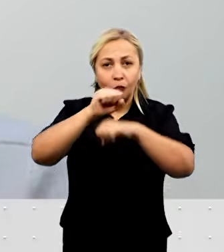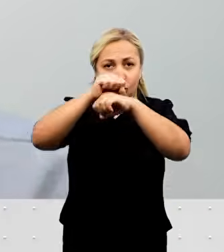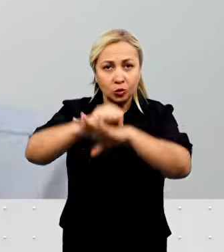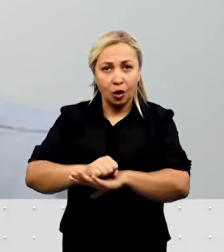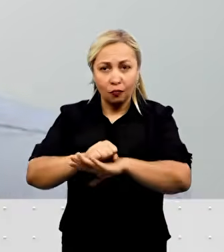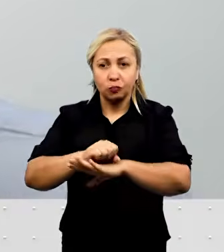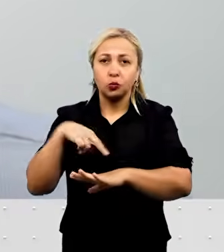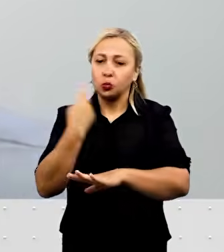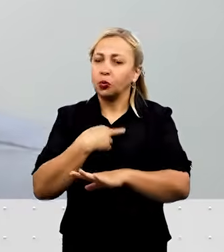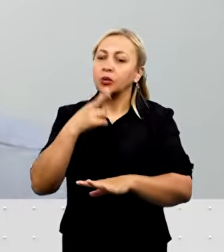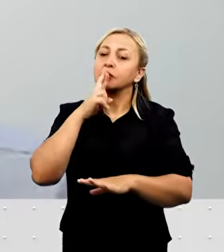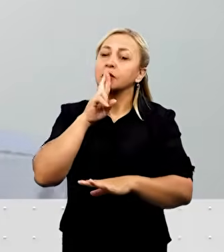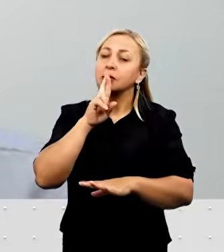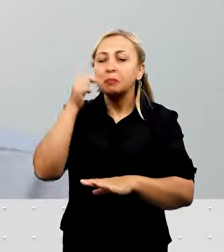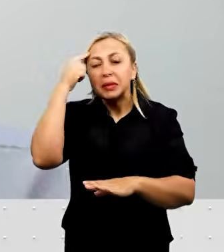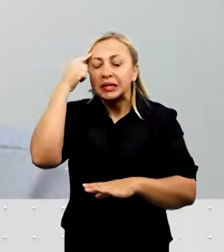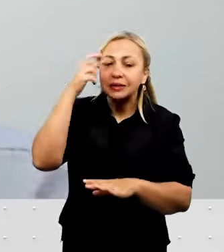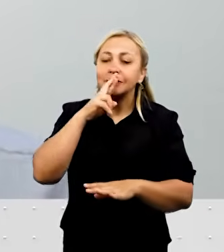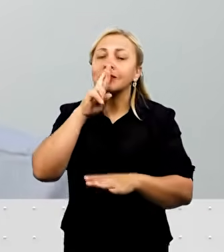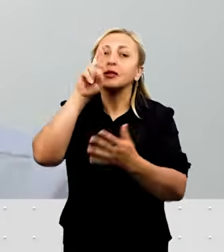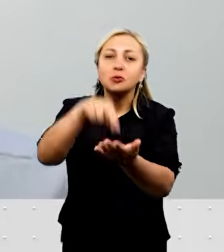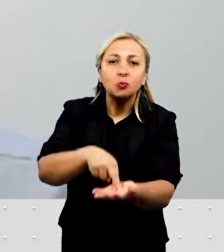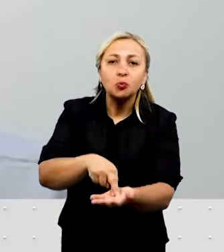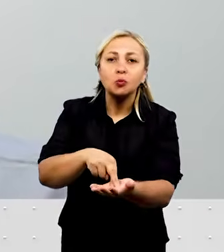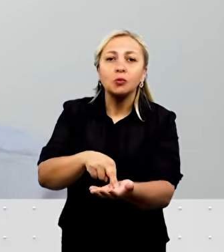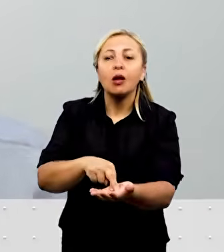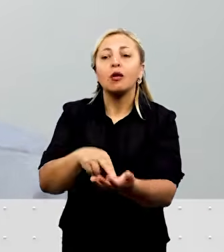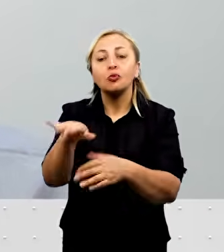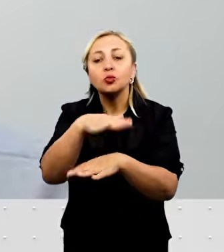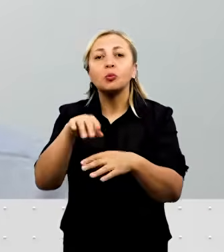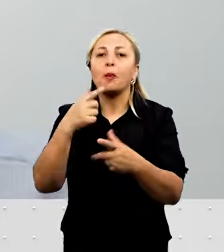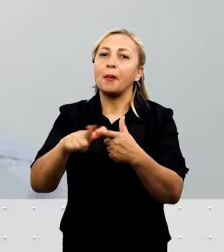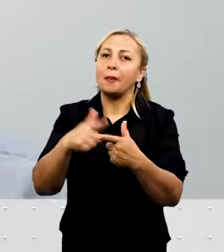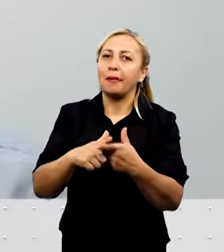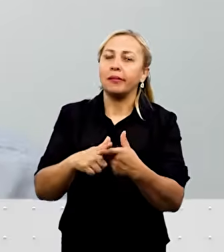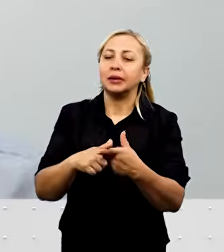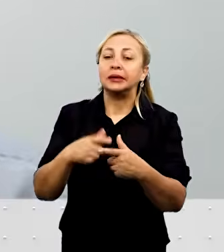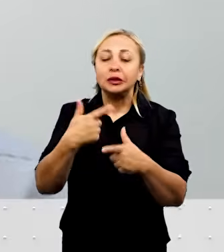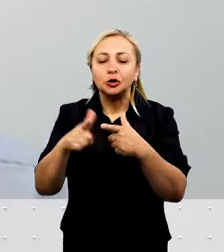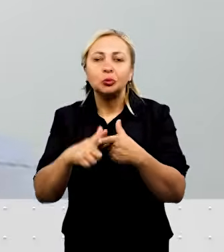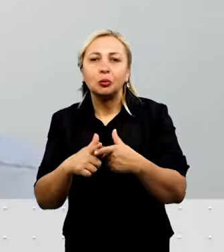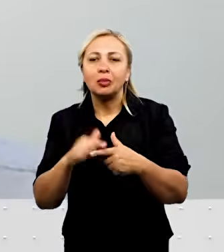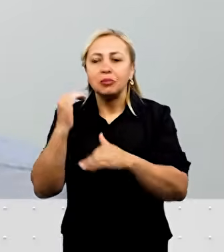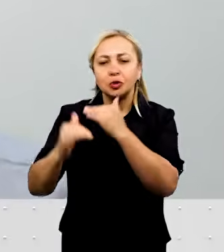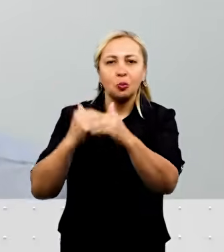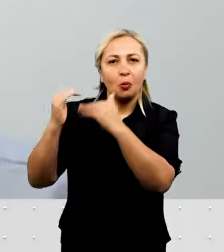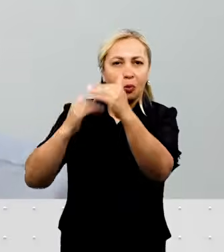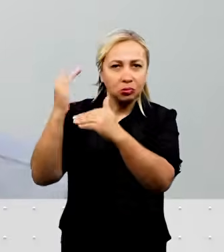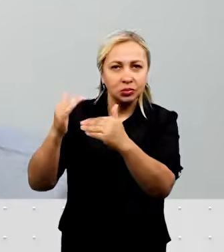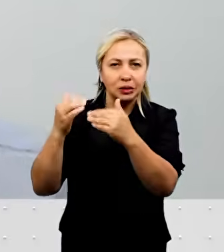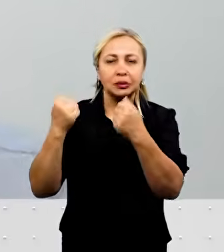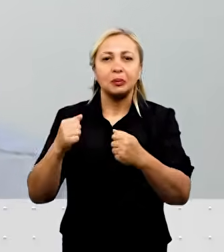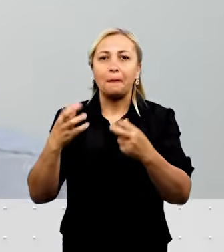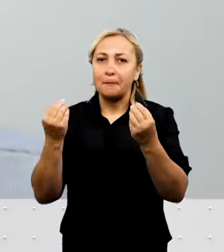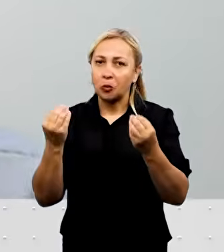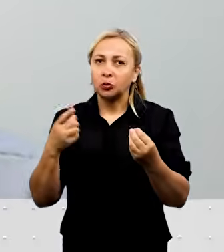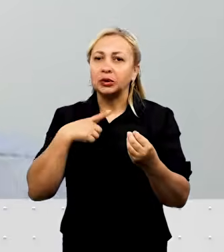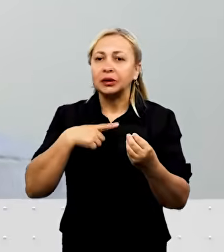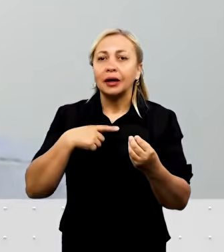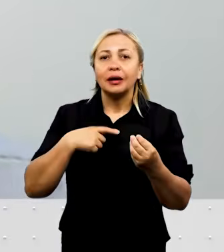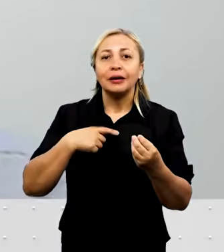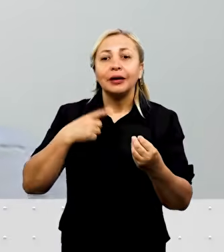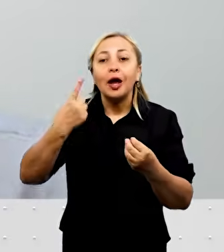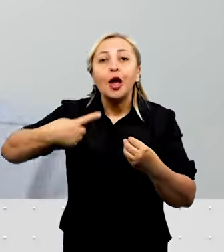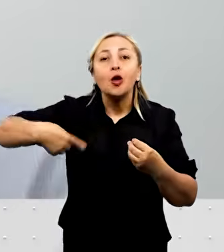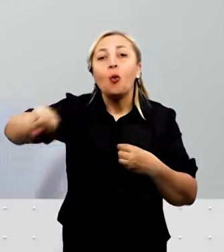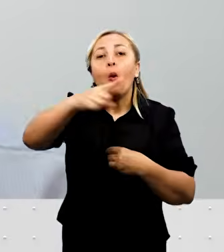pensa em desenvolvimento de software, a gente pensa em solução de problemas, automatização de processos. E esses problemas e